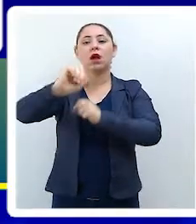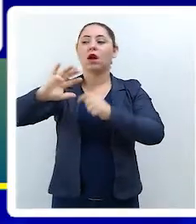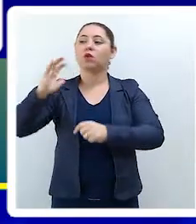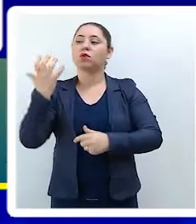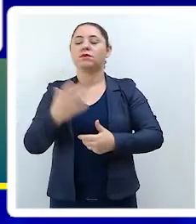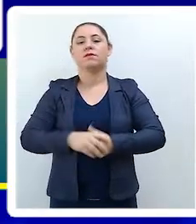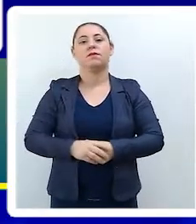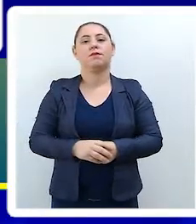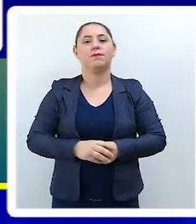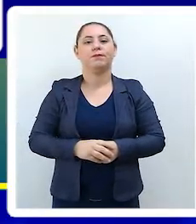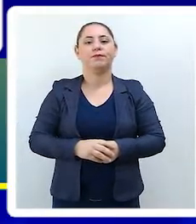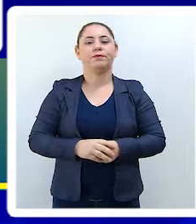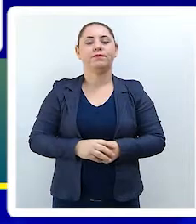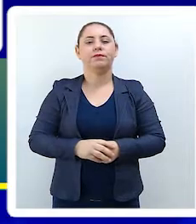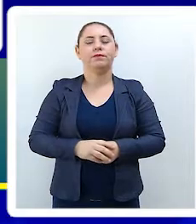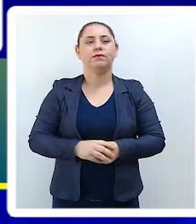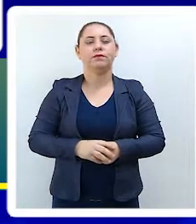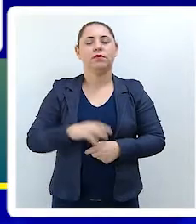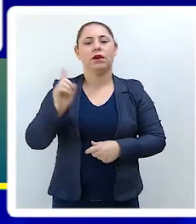que aconteceu.